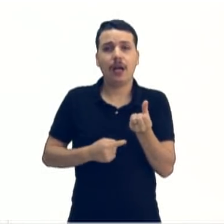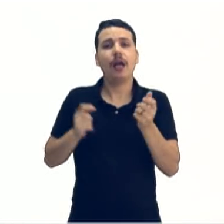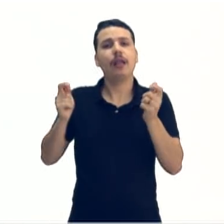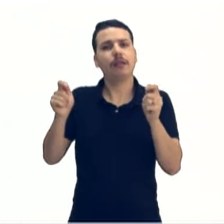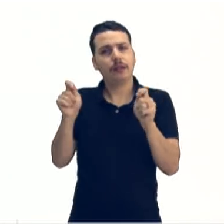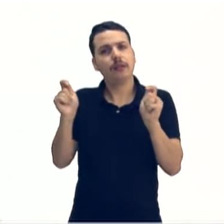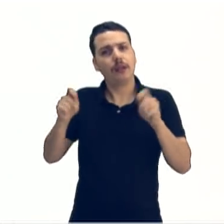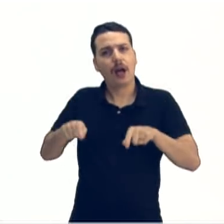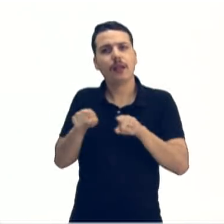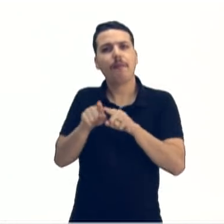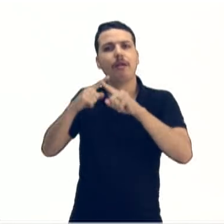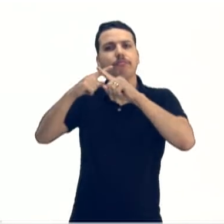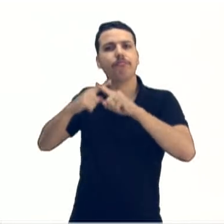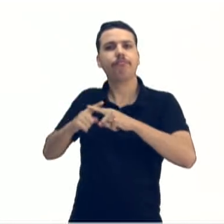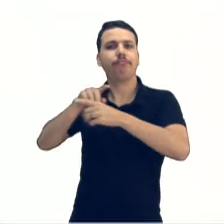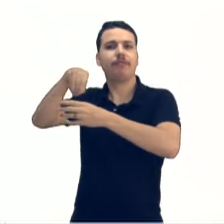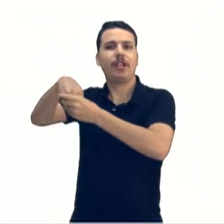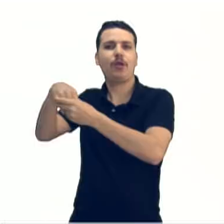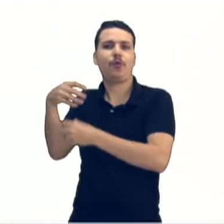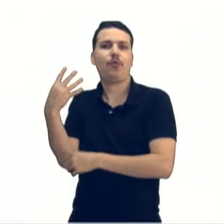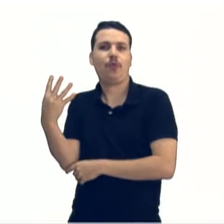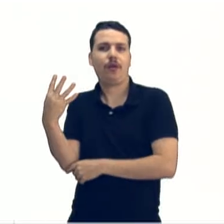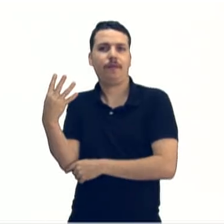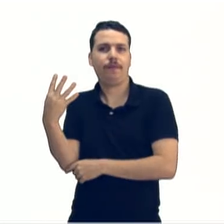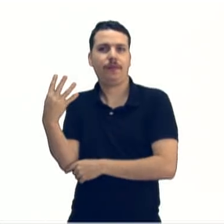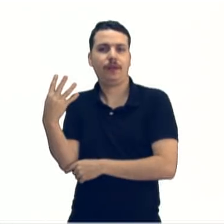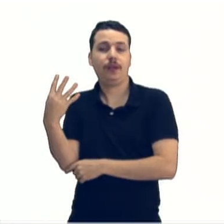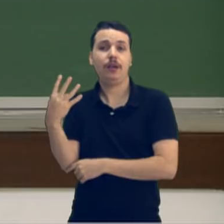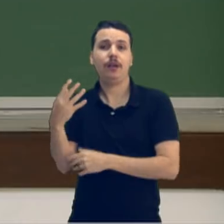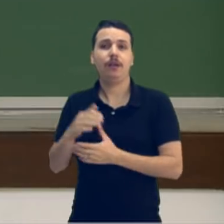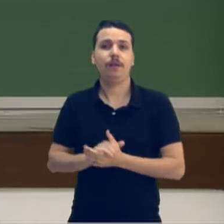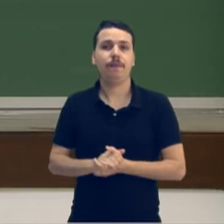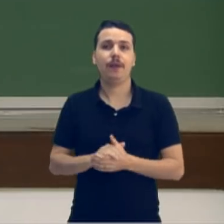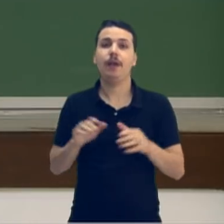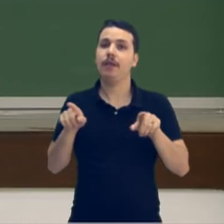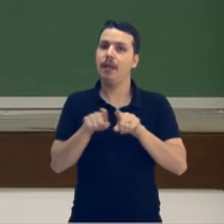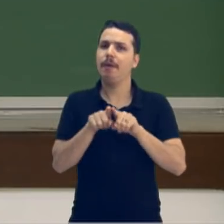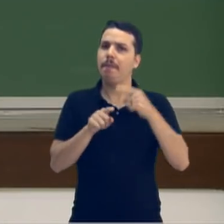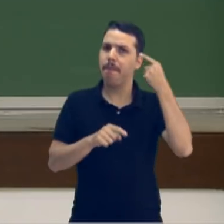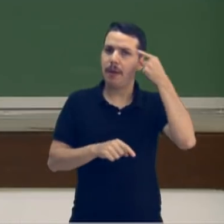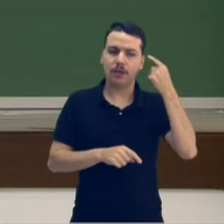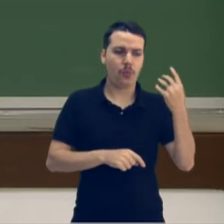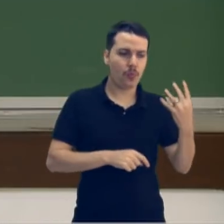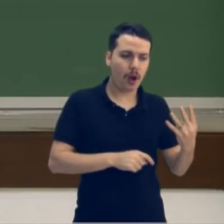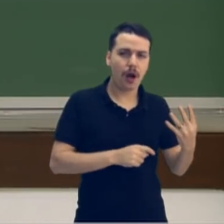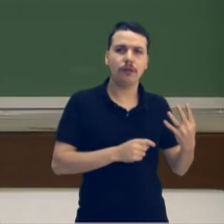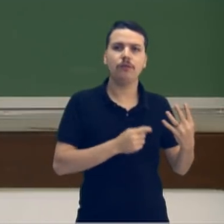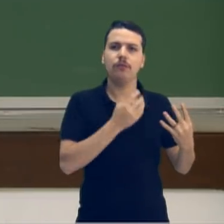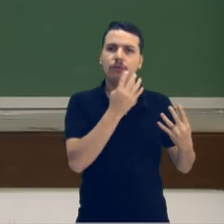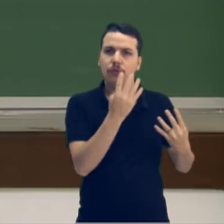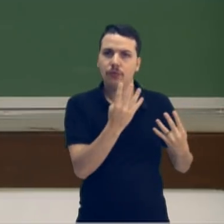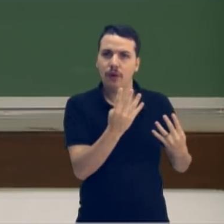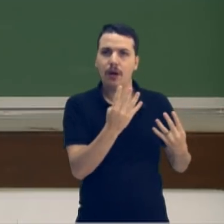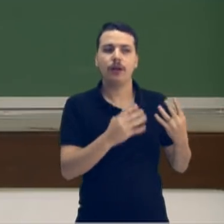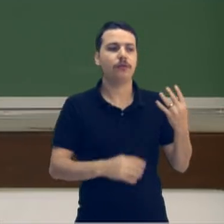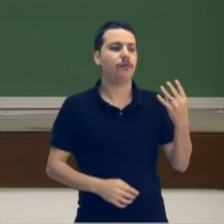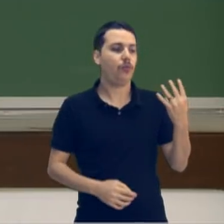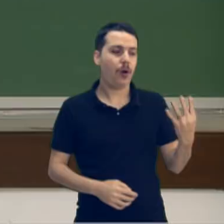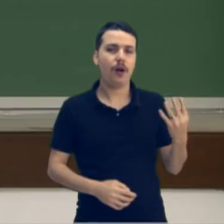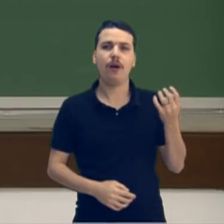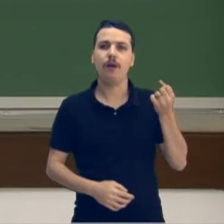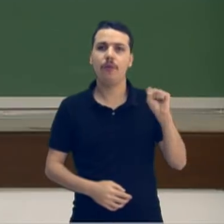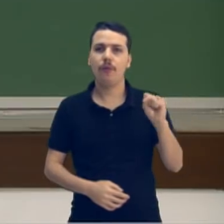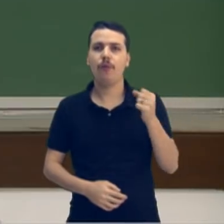é múltiplo de 4. Também pensando de 4 em 4. Lembra da tabuada? 4,